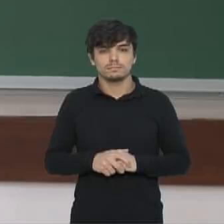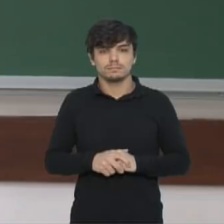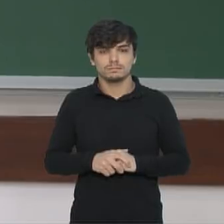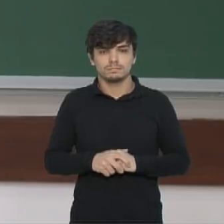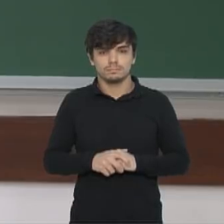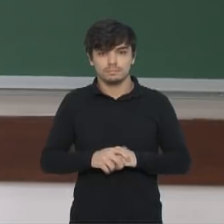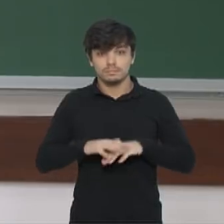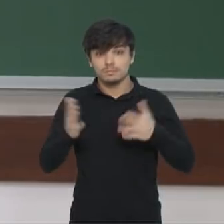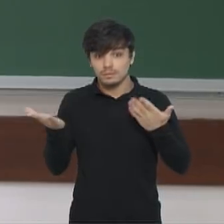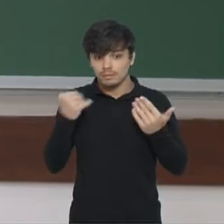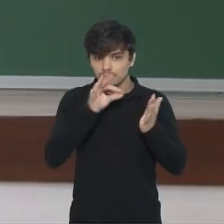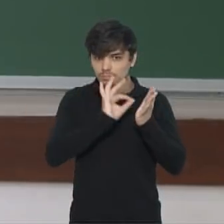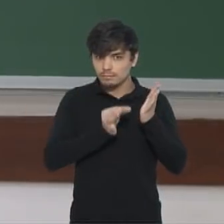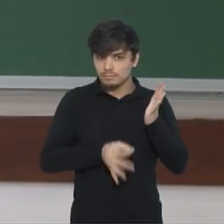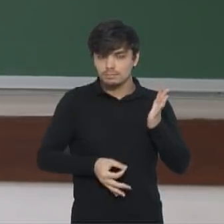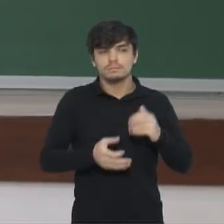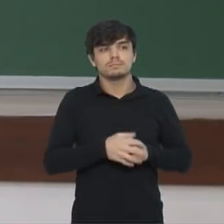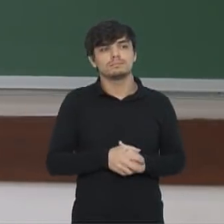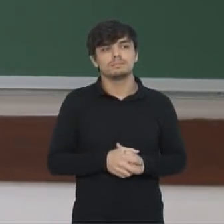Vamos para a correção?